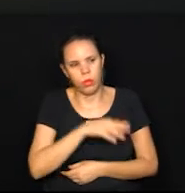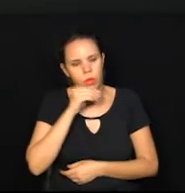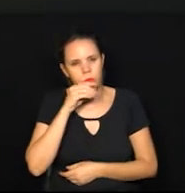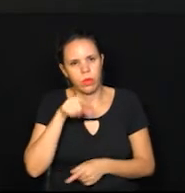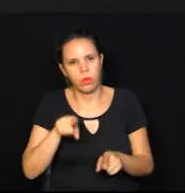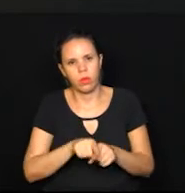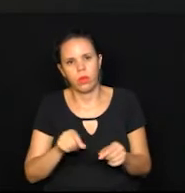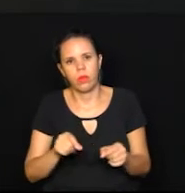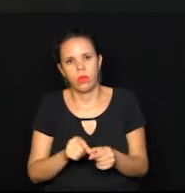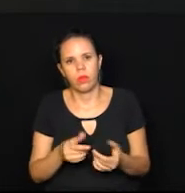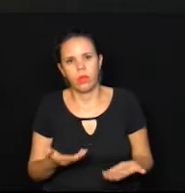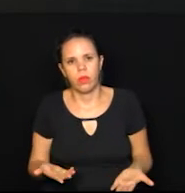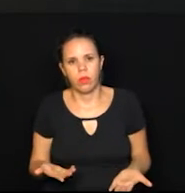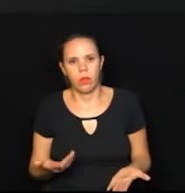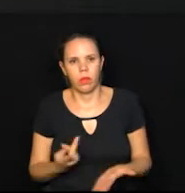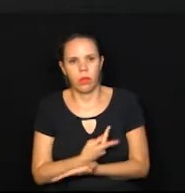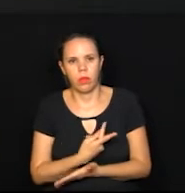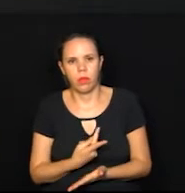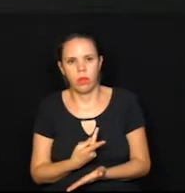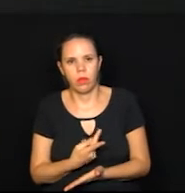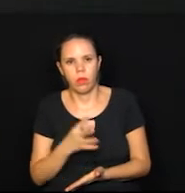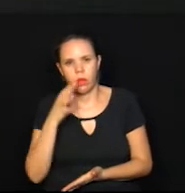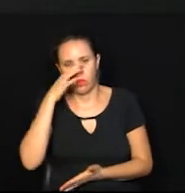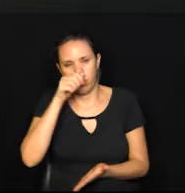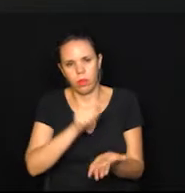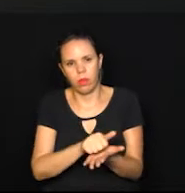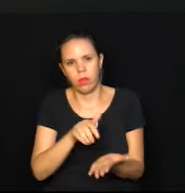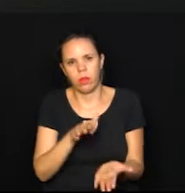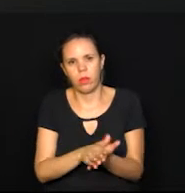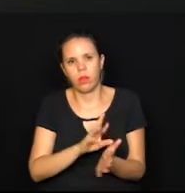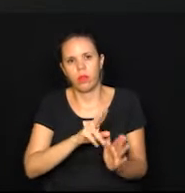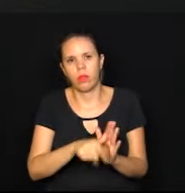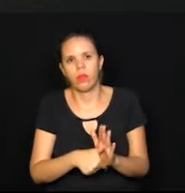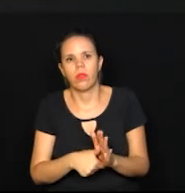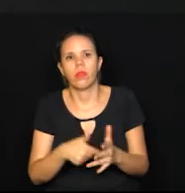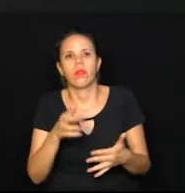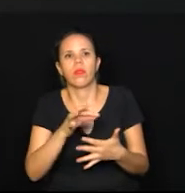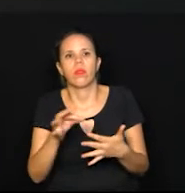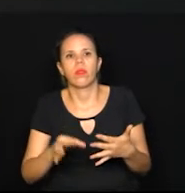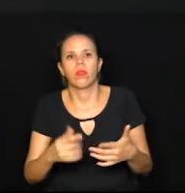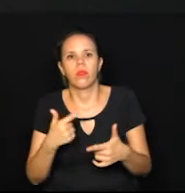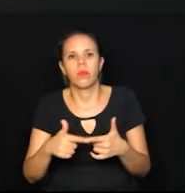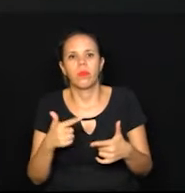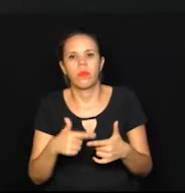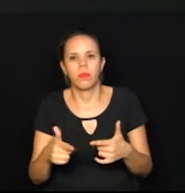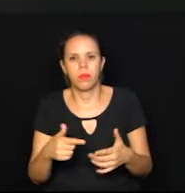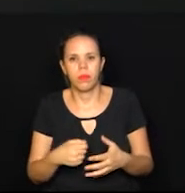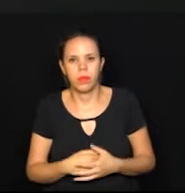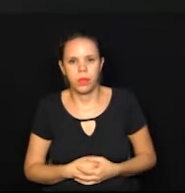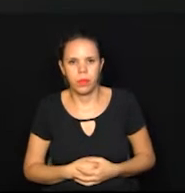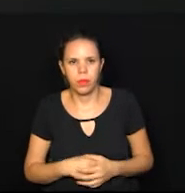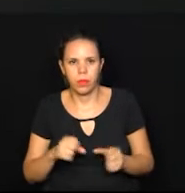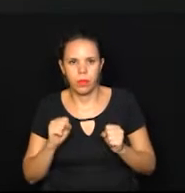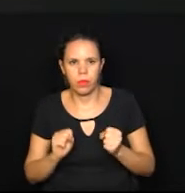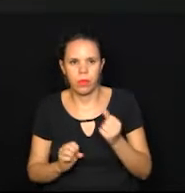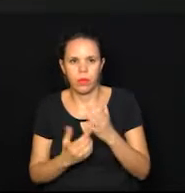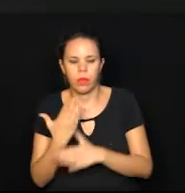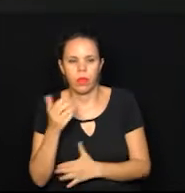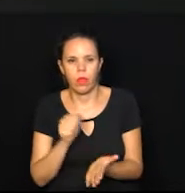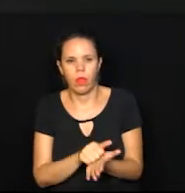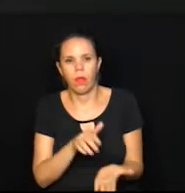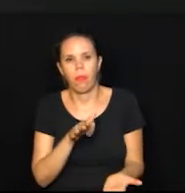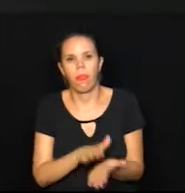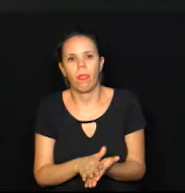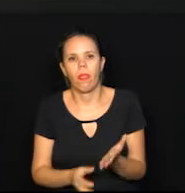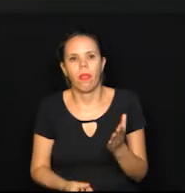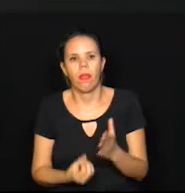pode facilitar. E aí existem multas diversas para N tipos de procedimentos que possam ocorrer. Essas multas podem